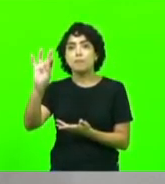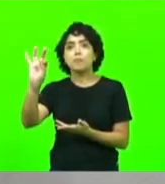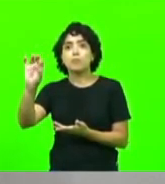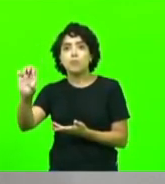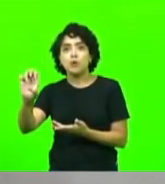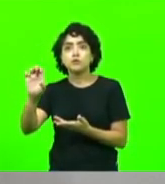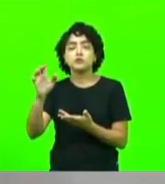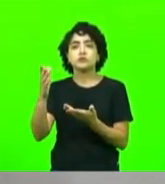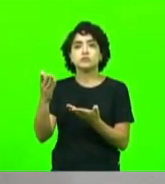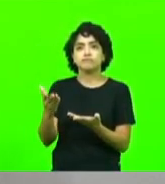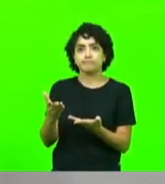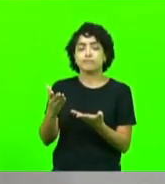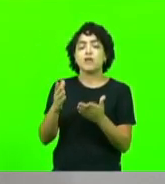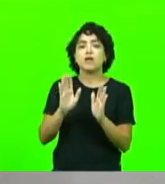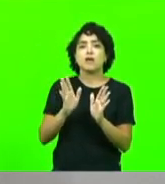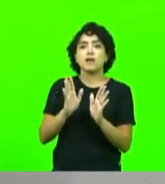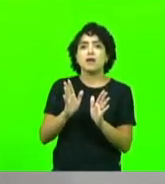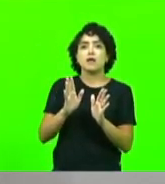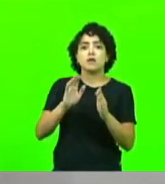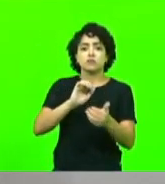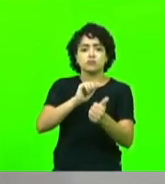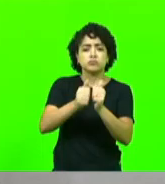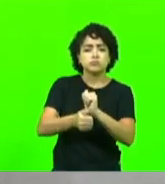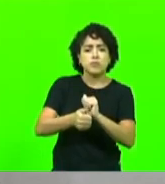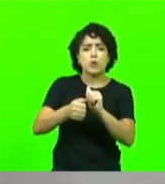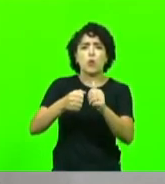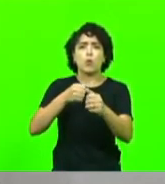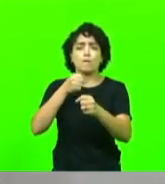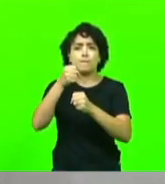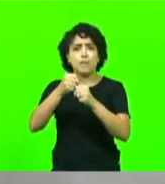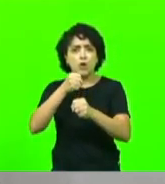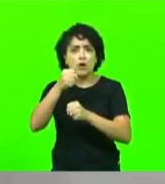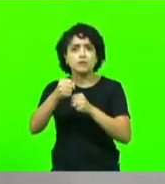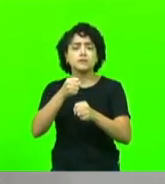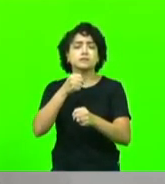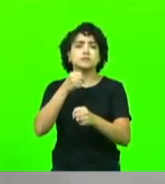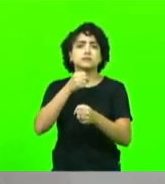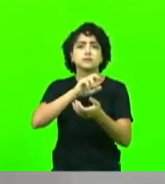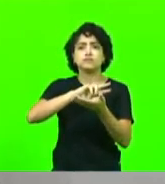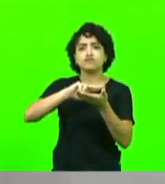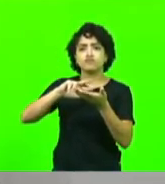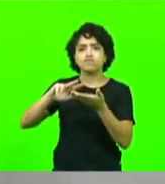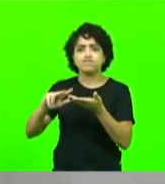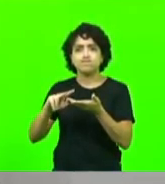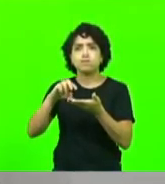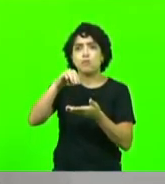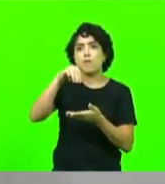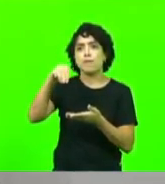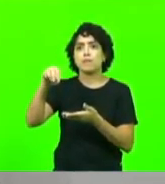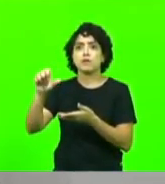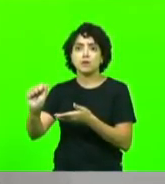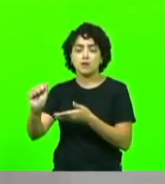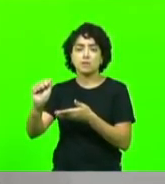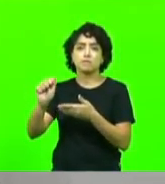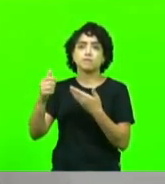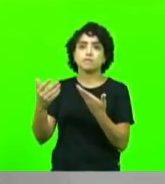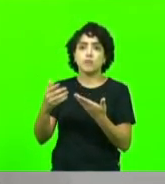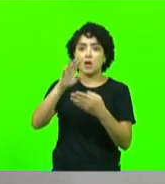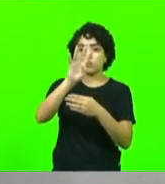de inserir os esportes de contato, Muay Thai, boxe, o full contact, o MMA, no